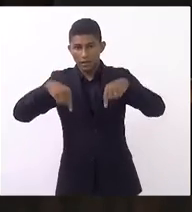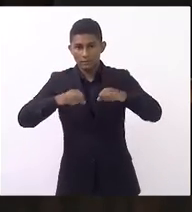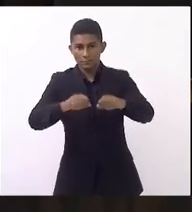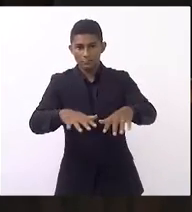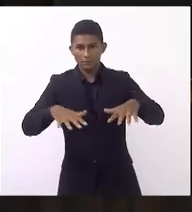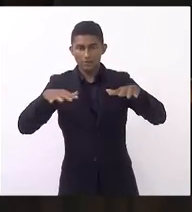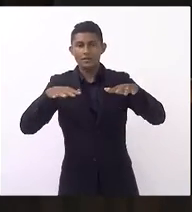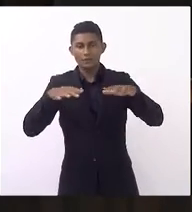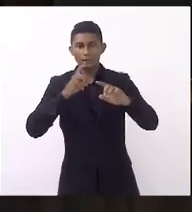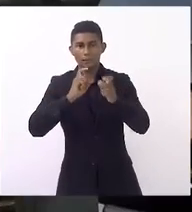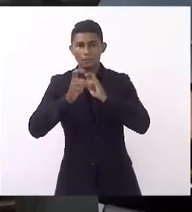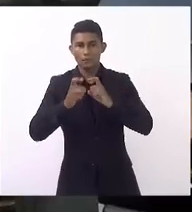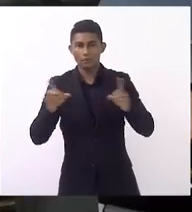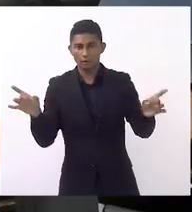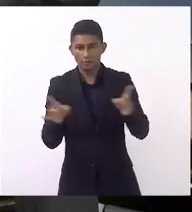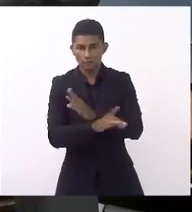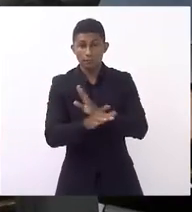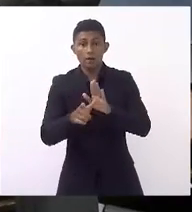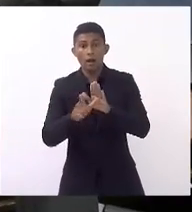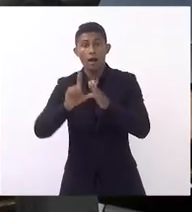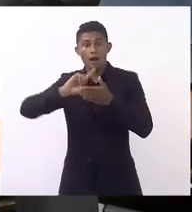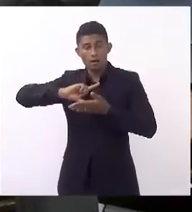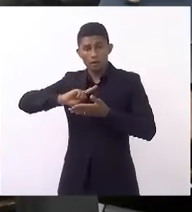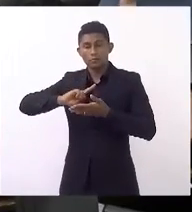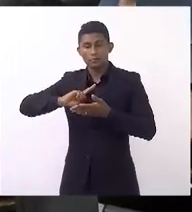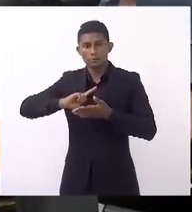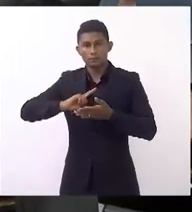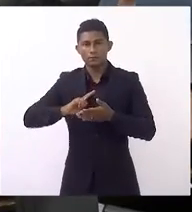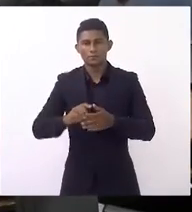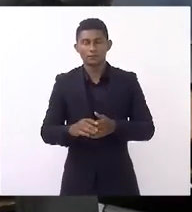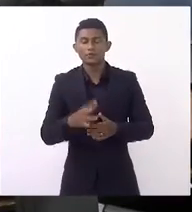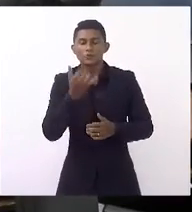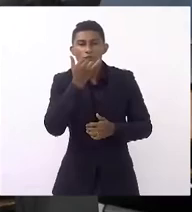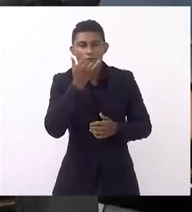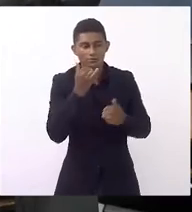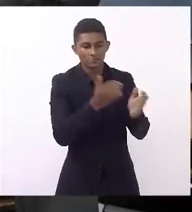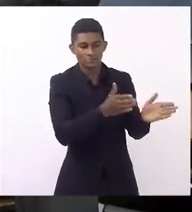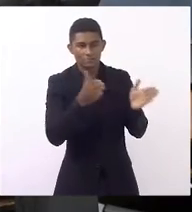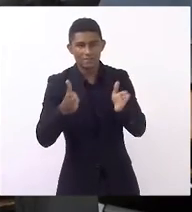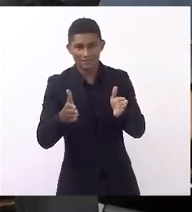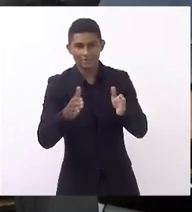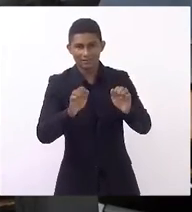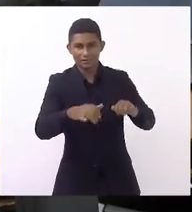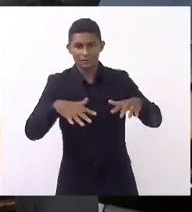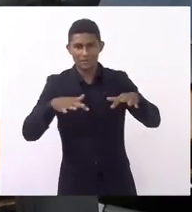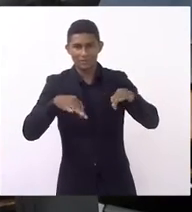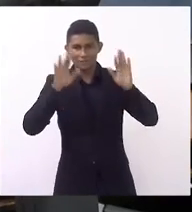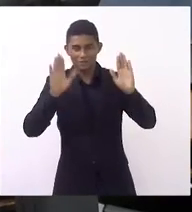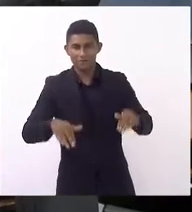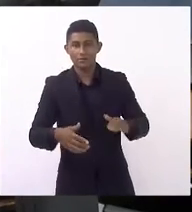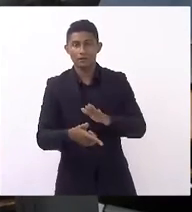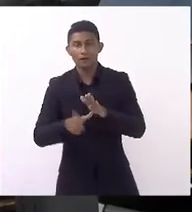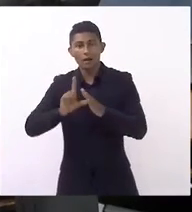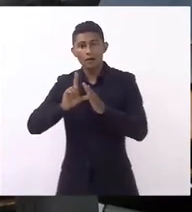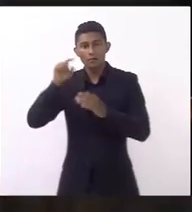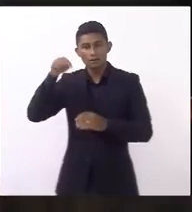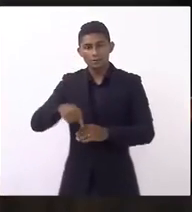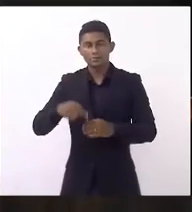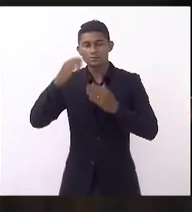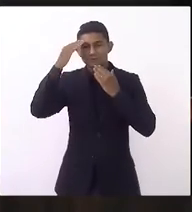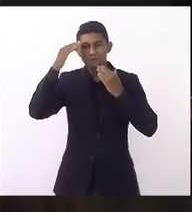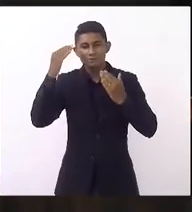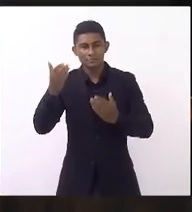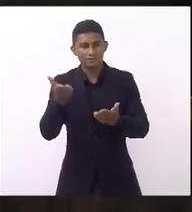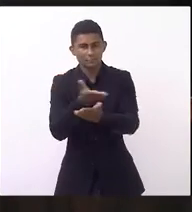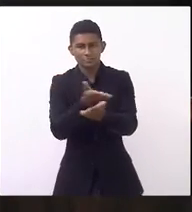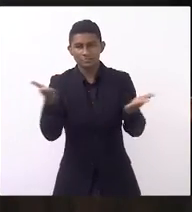quero mais uma vez fazer antes de passar para o expediente final, quero fazer mais uma vez o agradecimento a todos